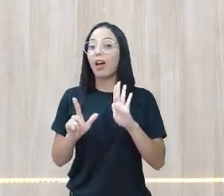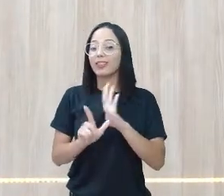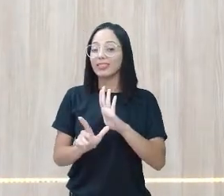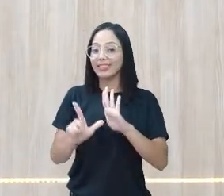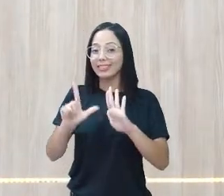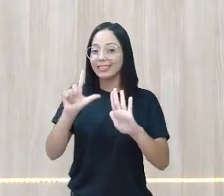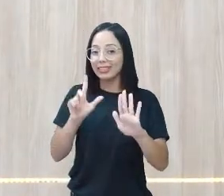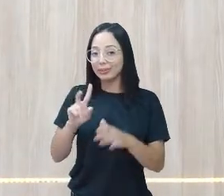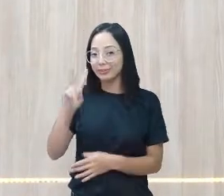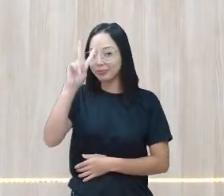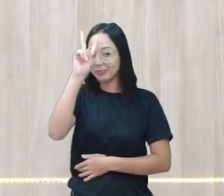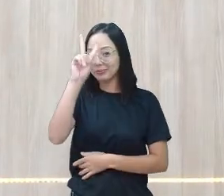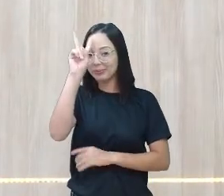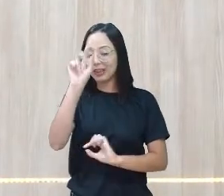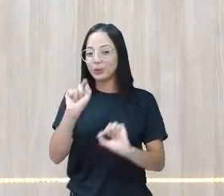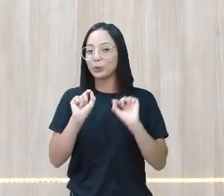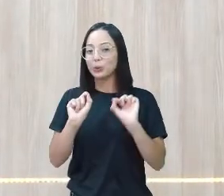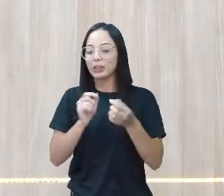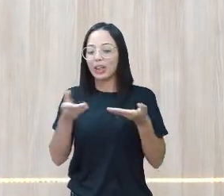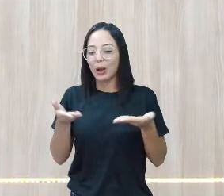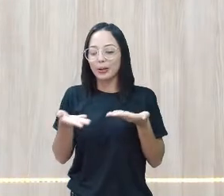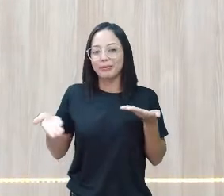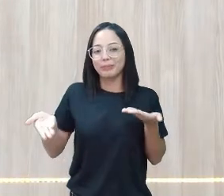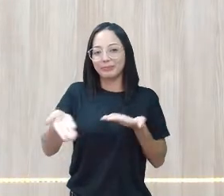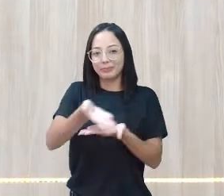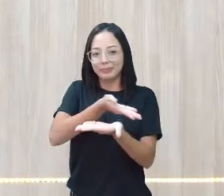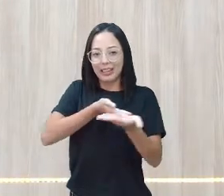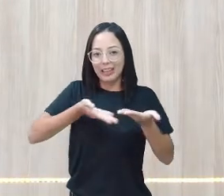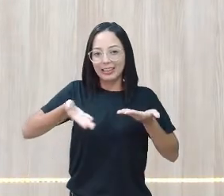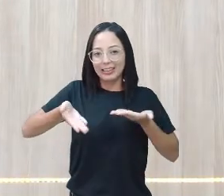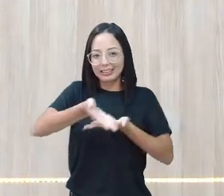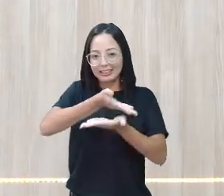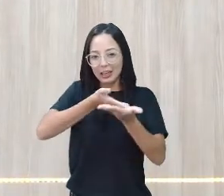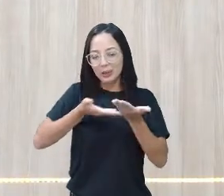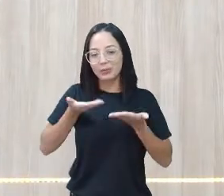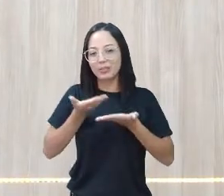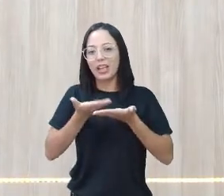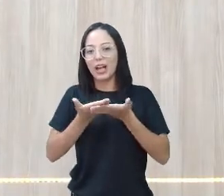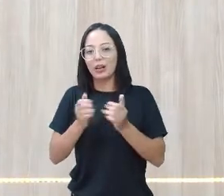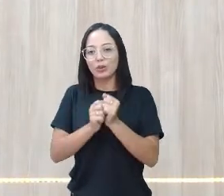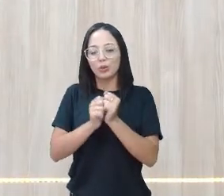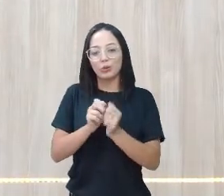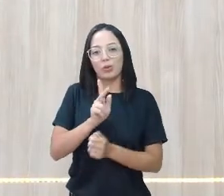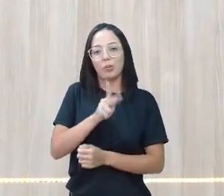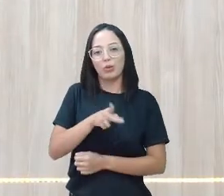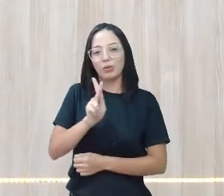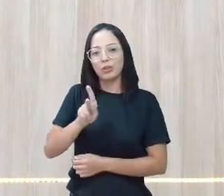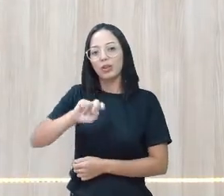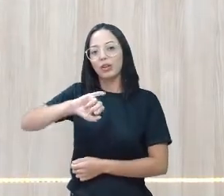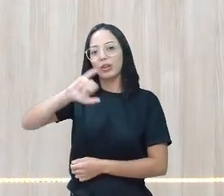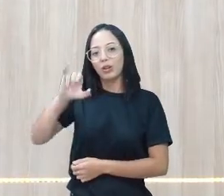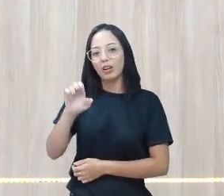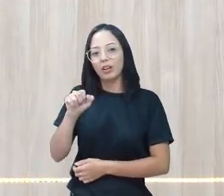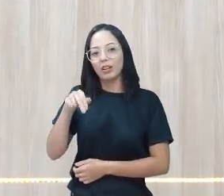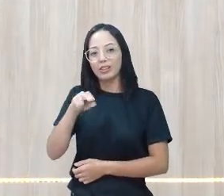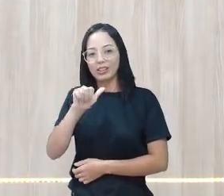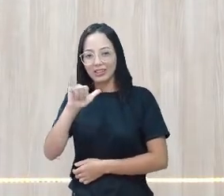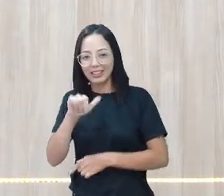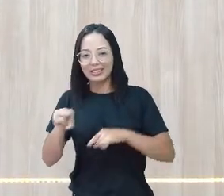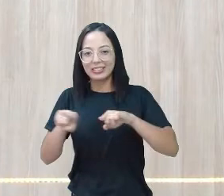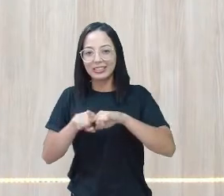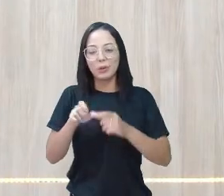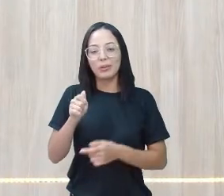antes, lembrar que a gente tem a interação, né, da nossa aula com a professora Gine, e temos também a Adriele